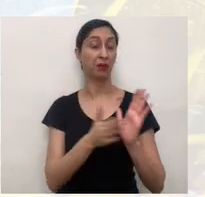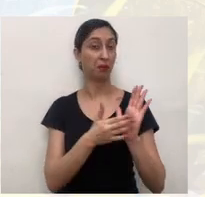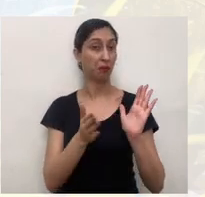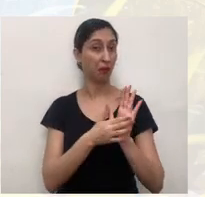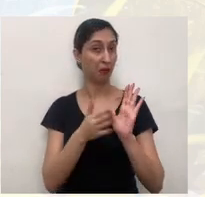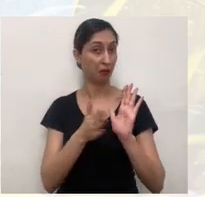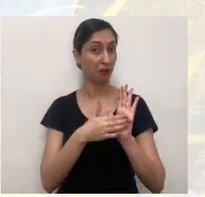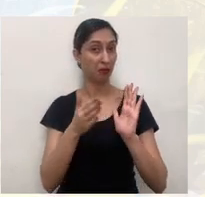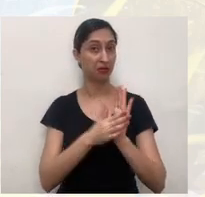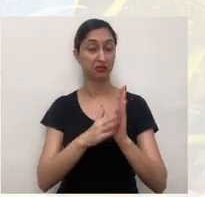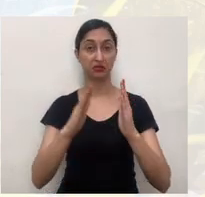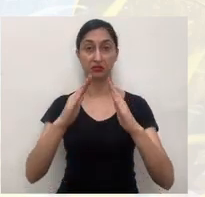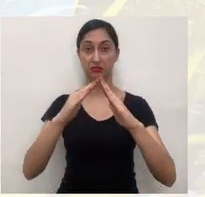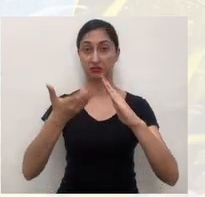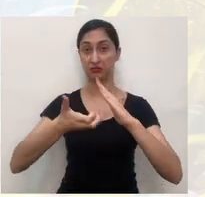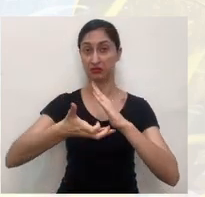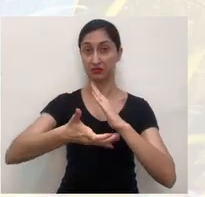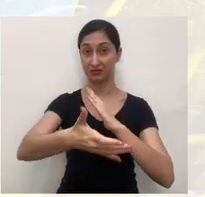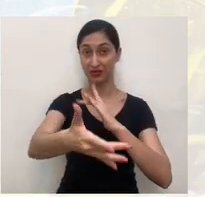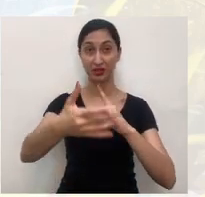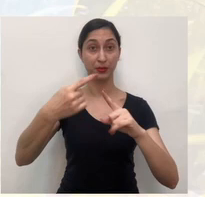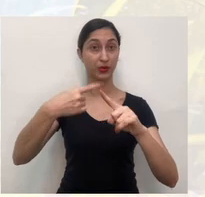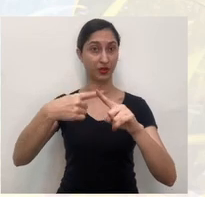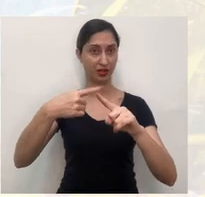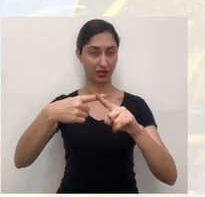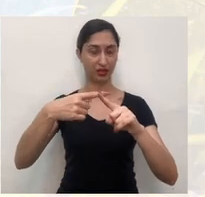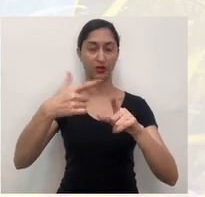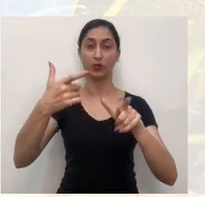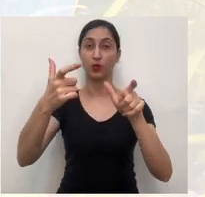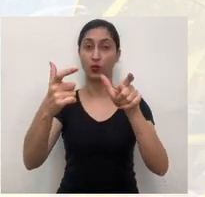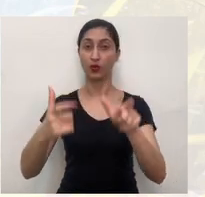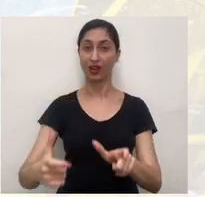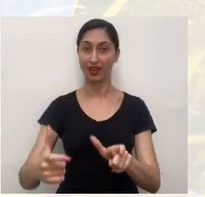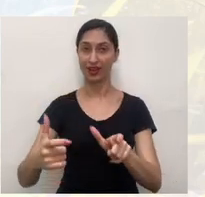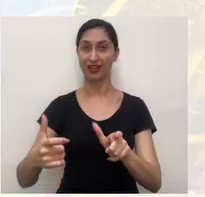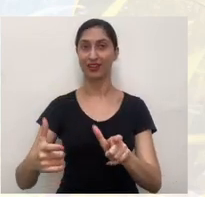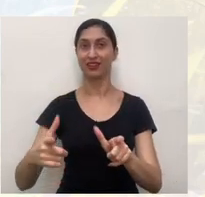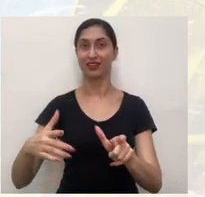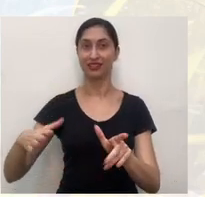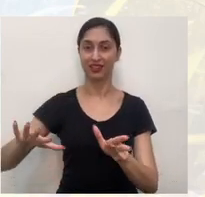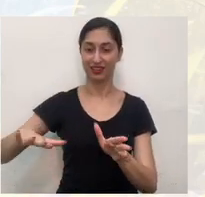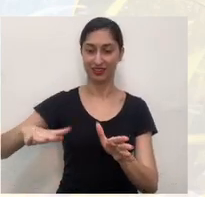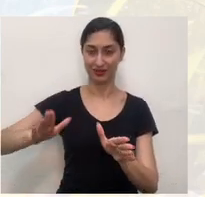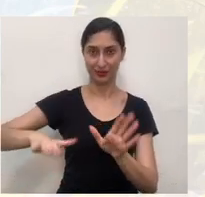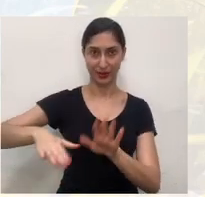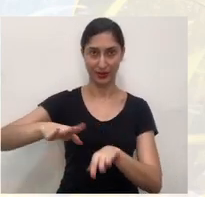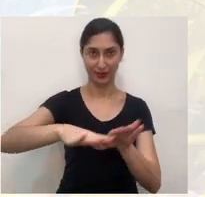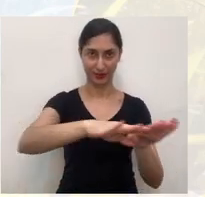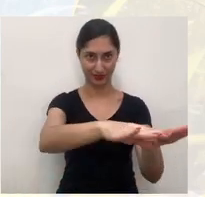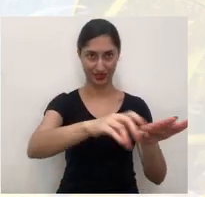na medida em que a parte com piso passa a ser muito mais...